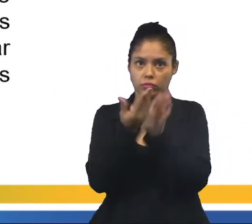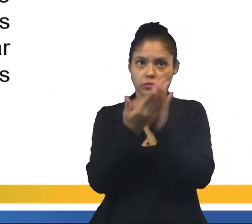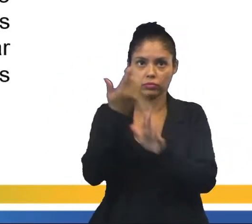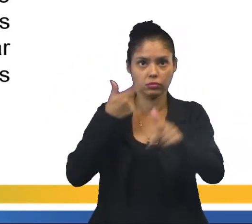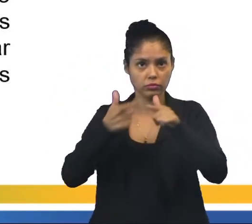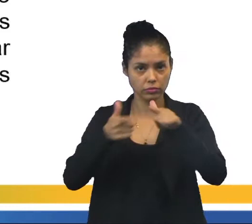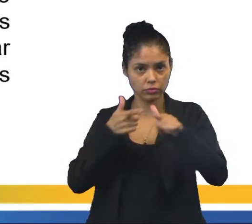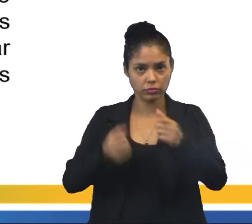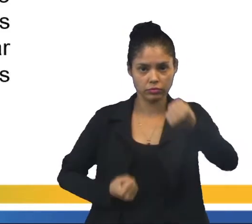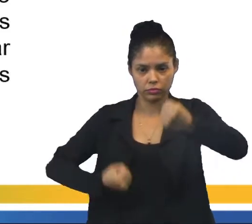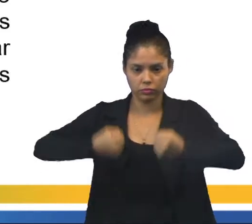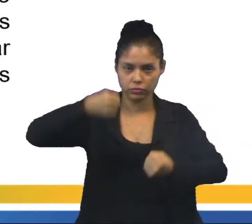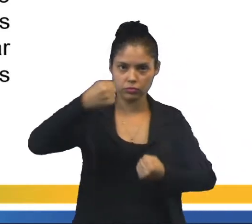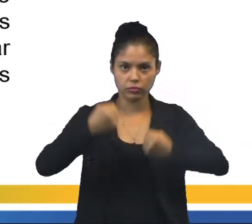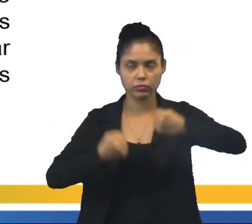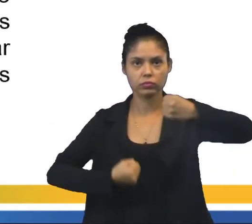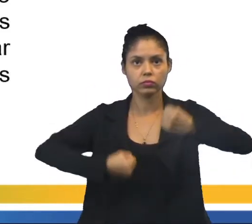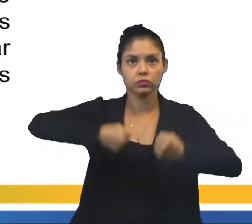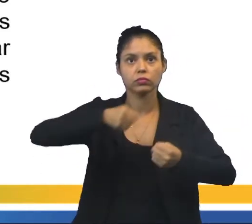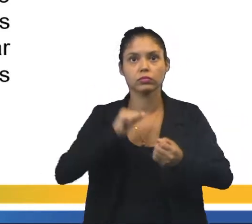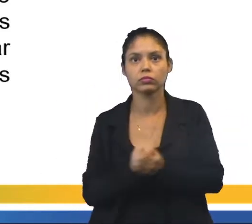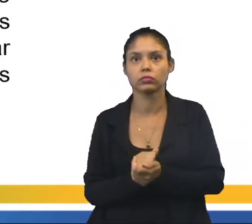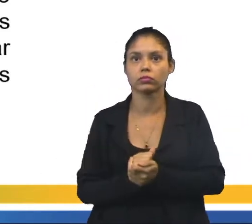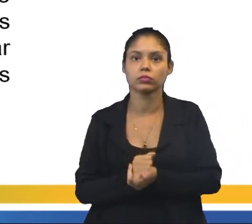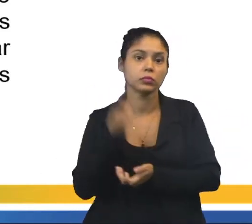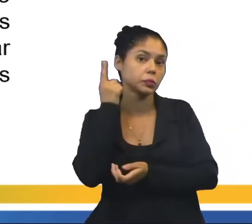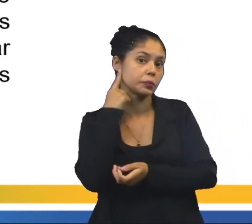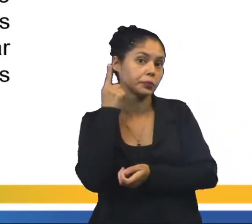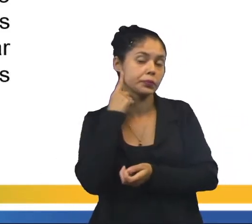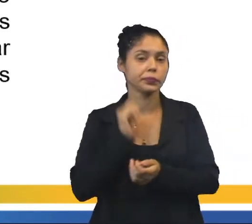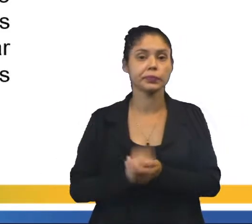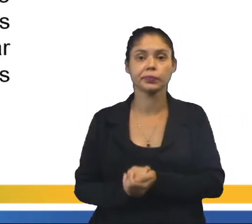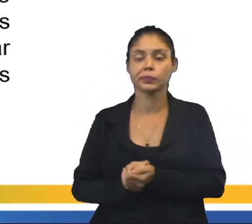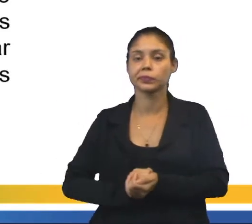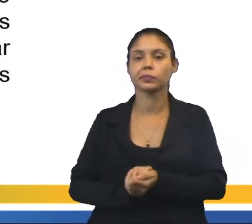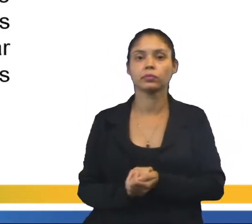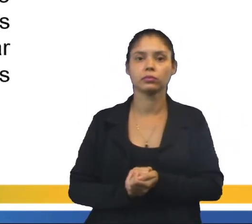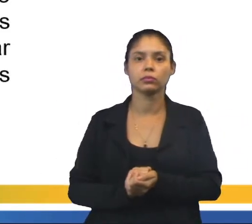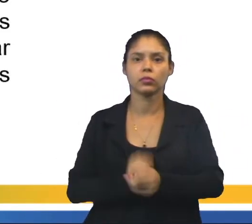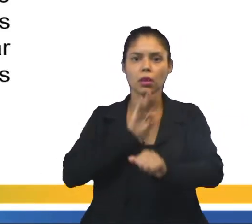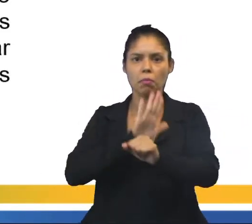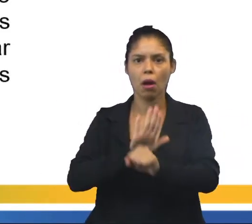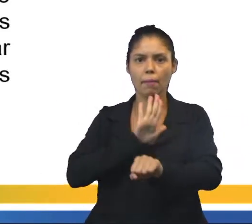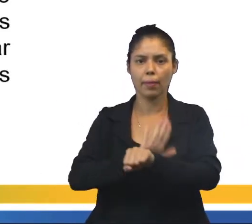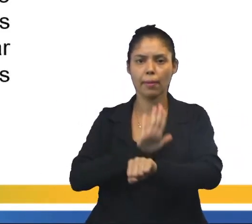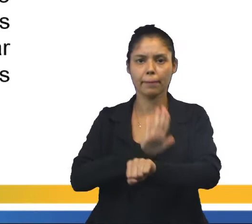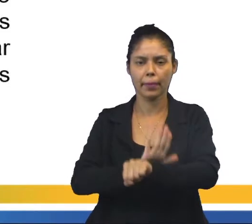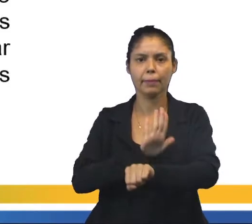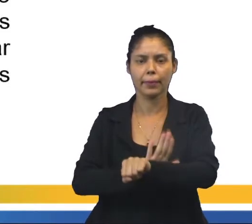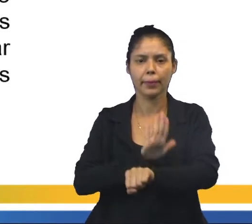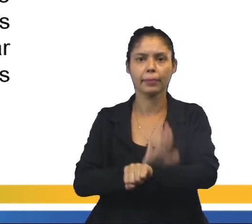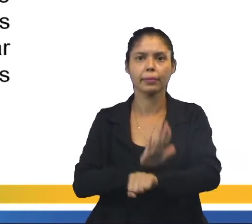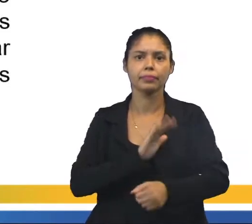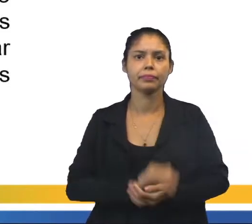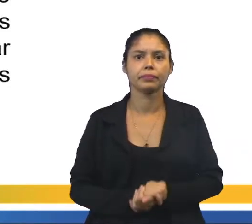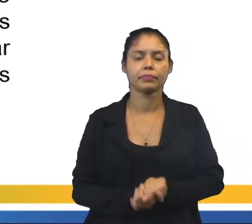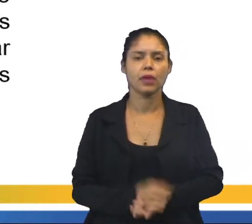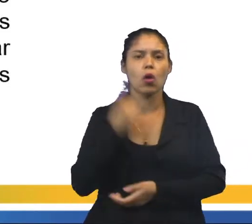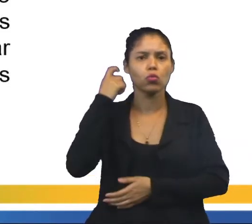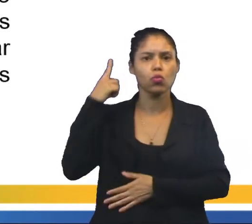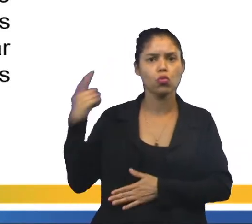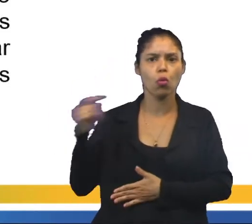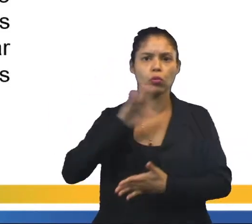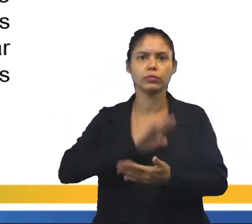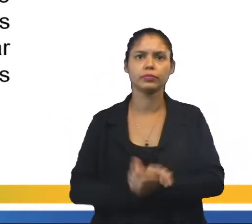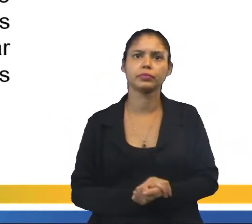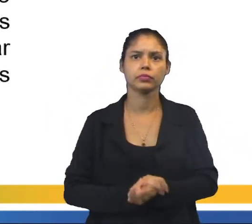produzido pelo trabalhar dos automóveis. Então, quando você escuta um automóvel, aí, uma buzina de uma moto, um carro com a zoada do motor,